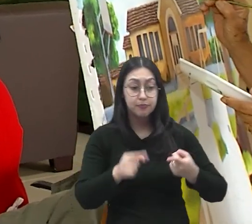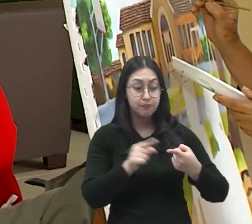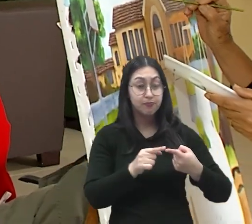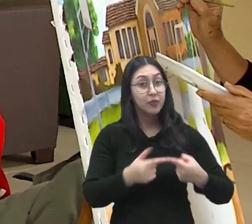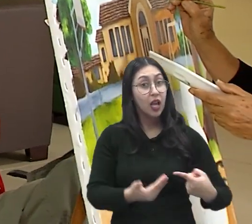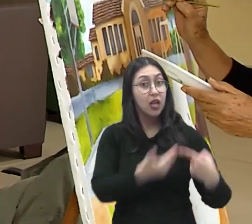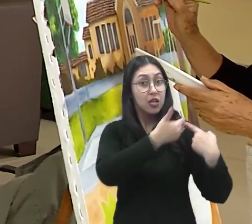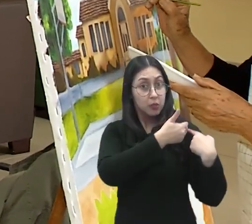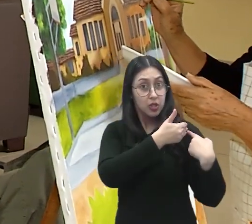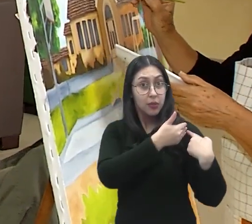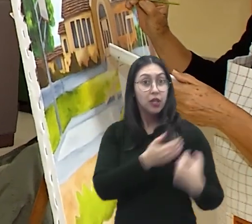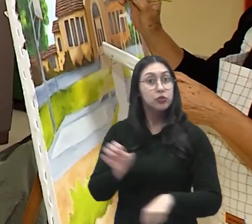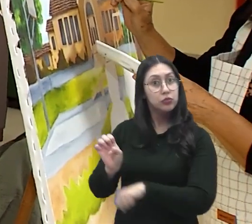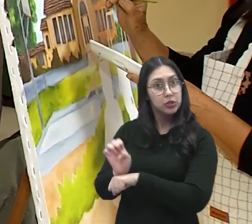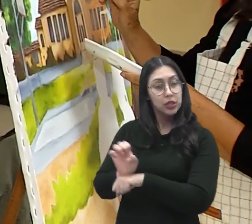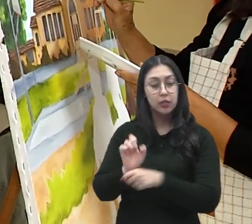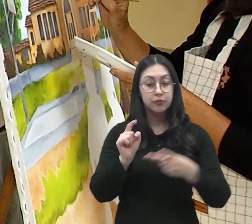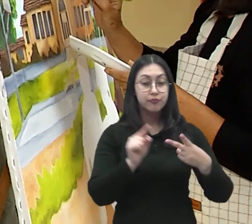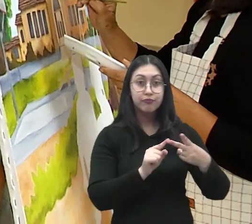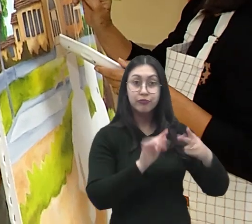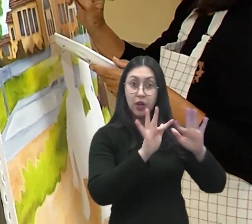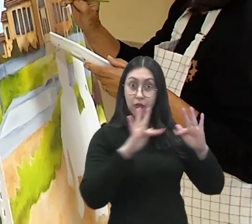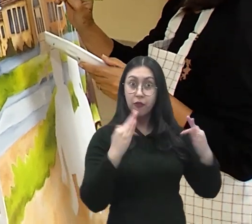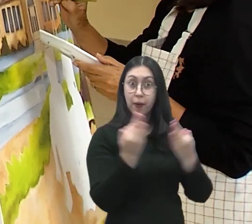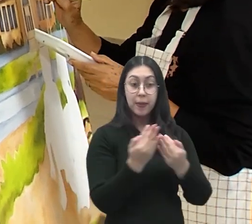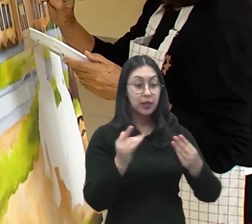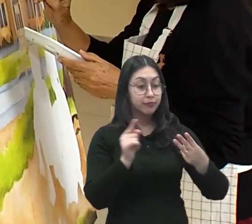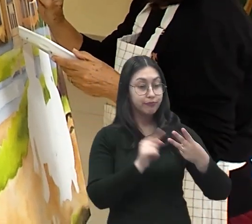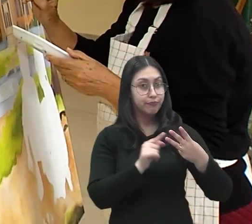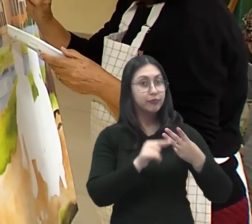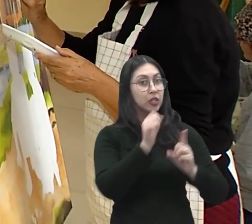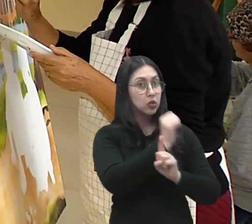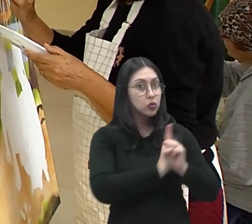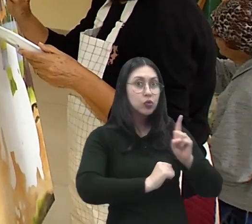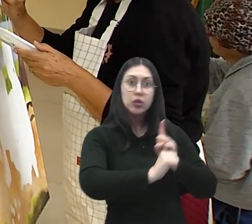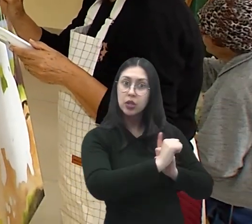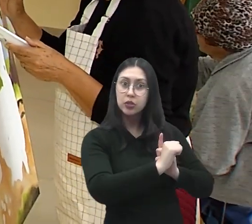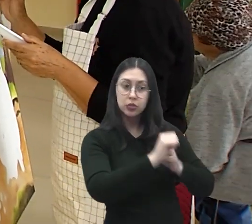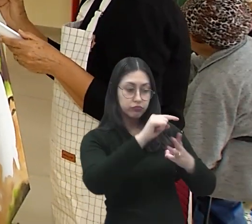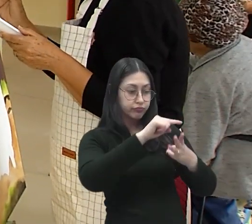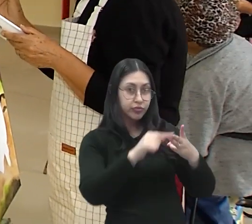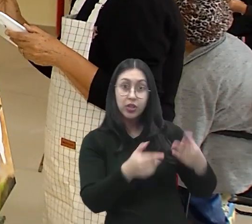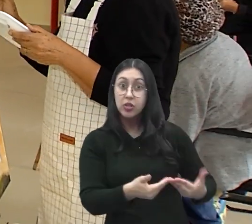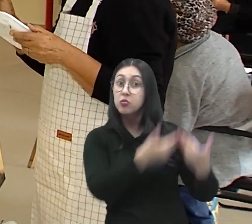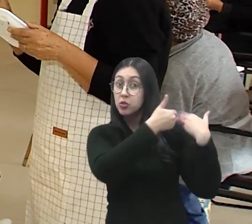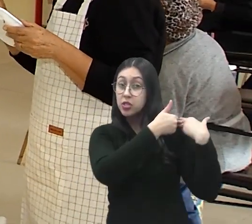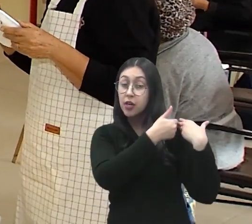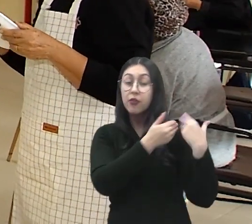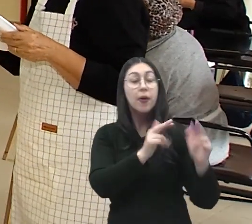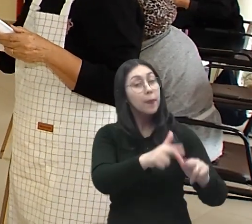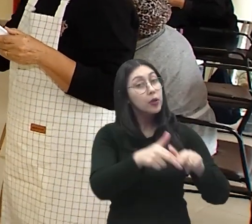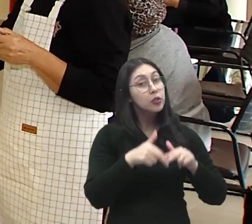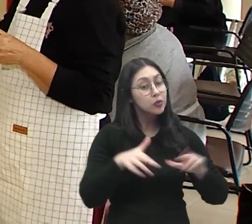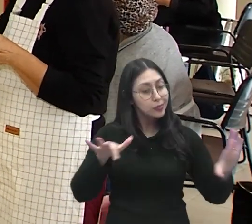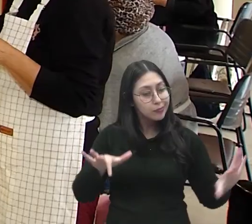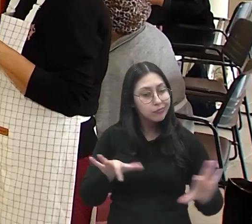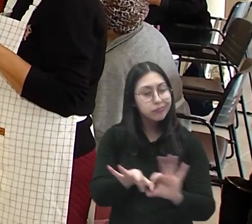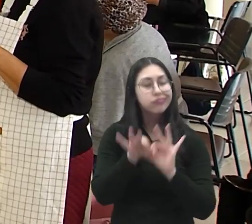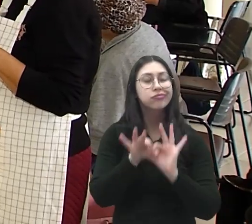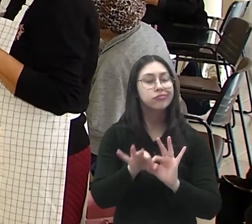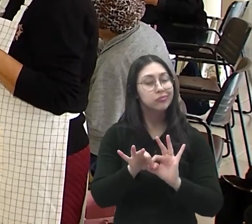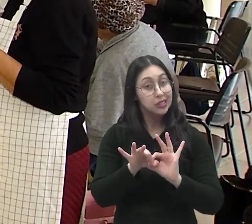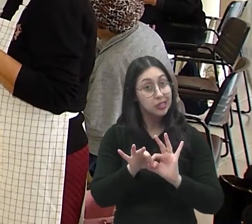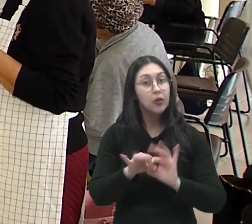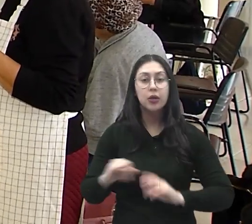Estado, família e sociedade, para promover dignidade e bem-estar. Por isso, ações conjuntas entre